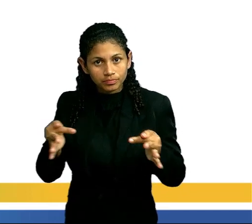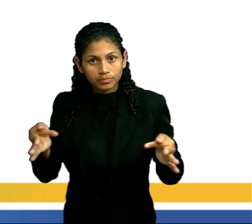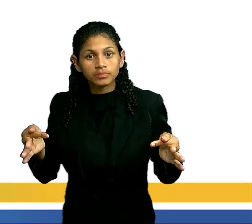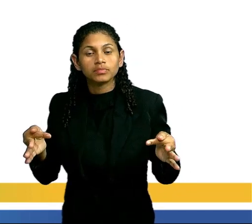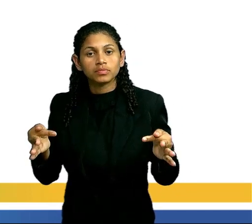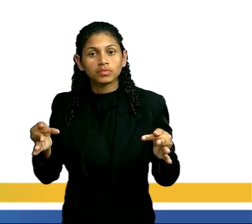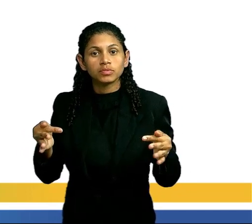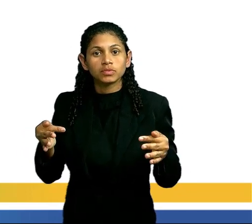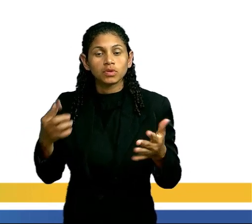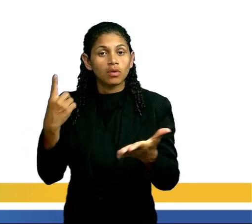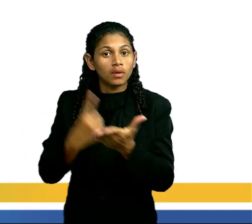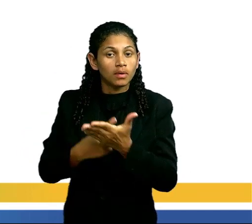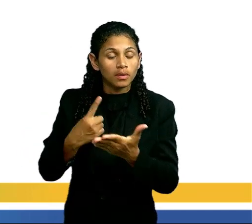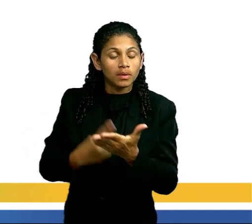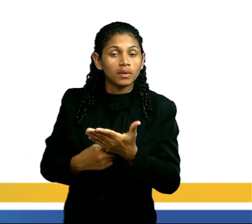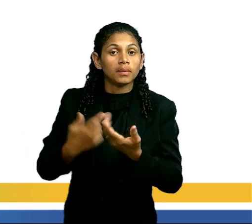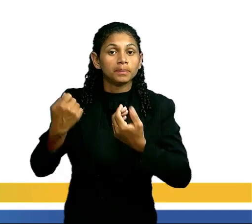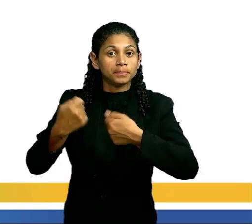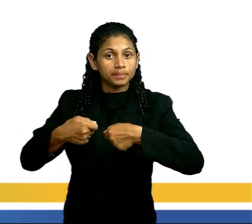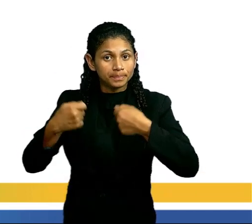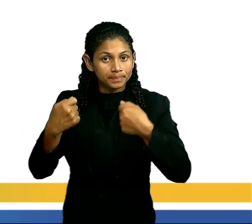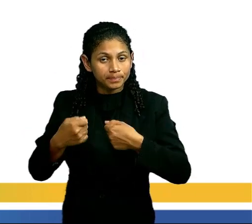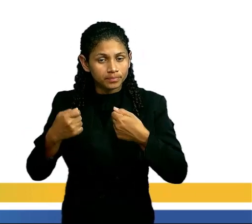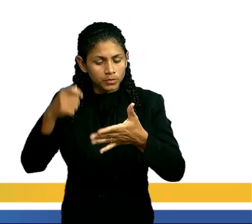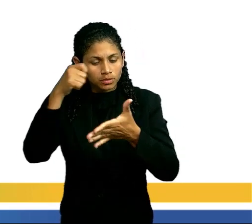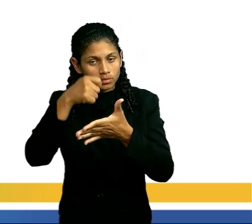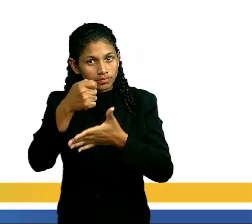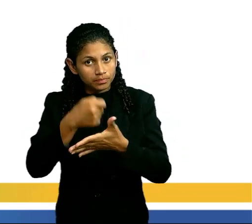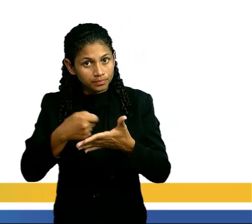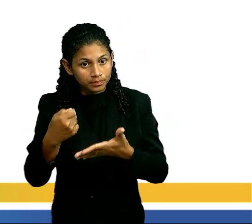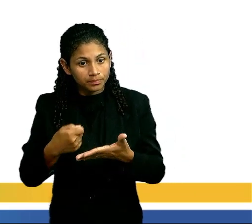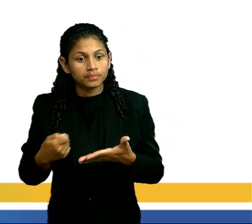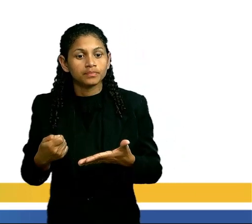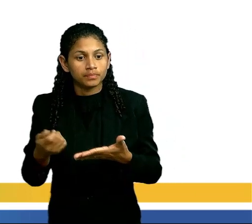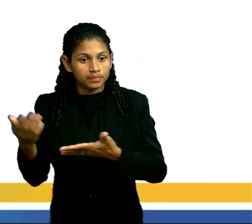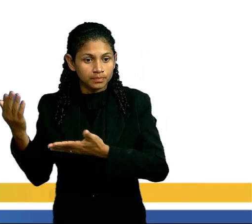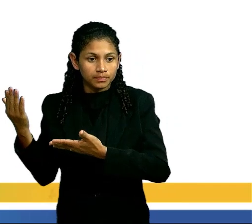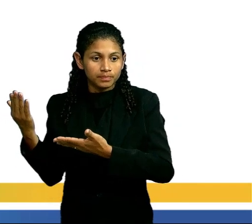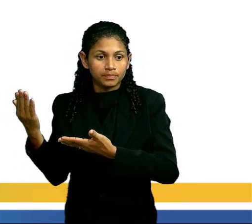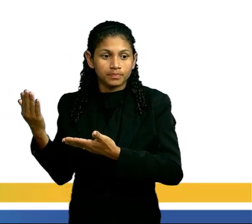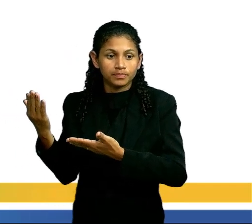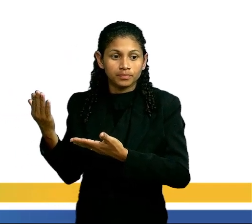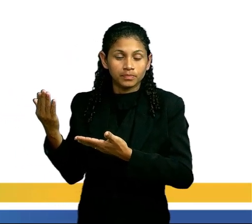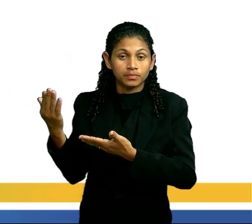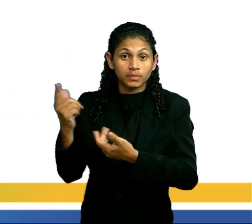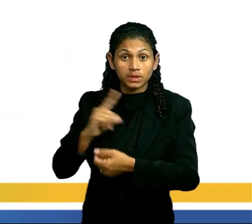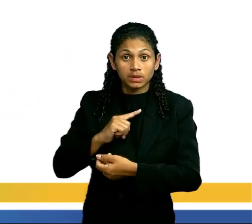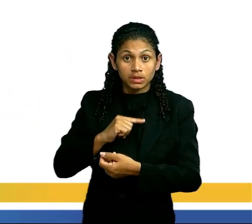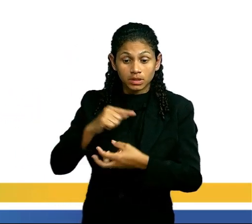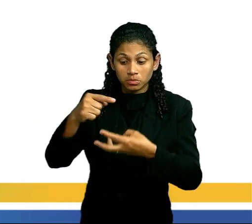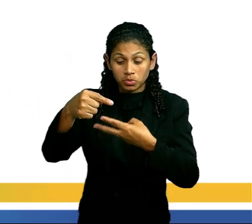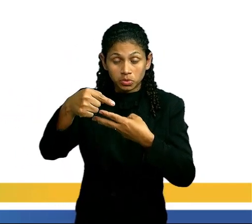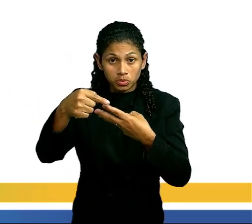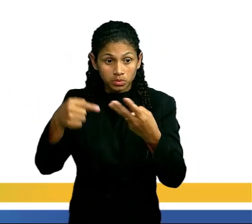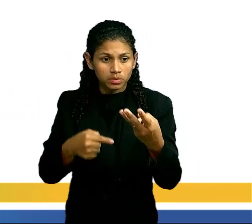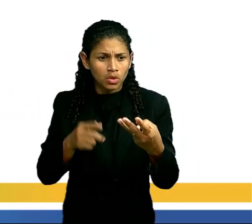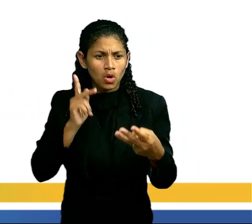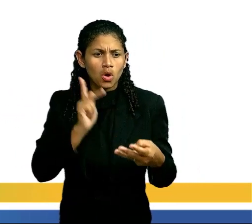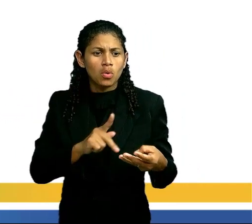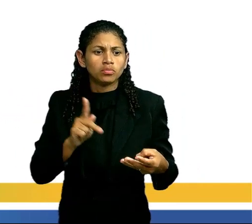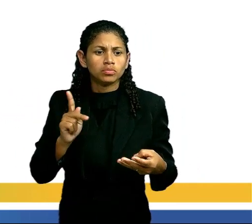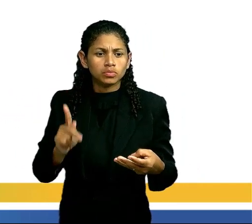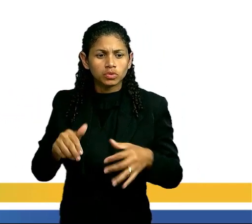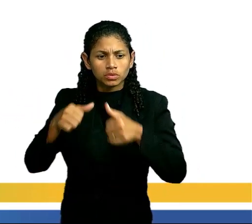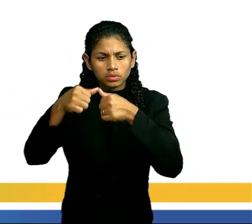esse paralelo, ele deve ser escrito das seguintes formas. Eu coloquei 3 maneiras para escrever. O professor estará no